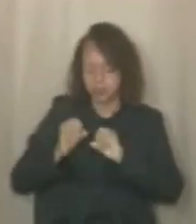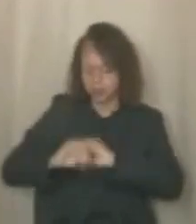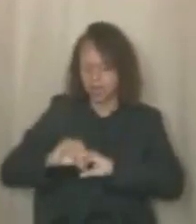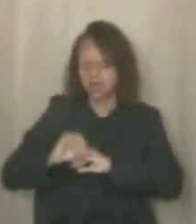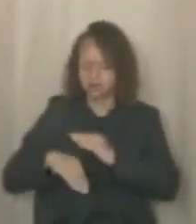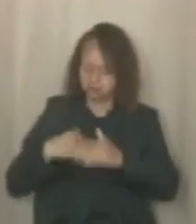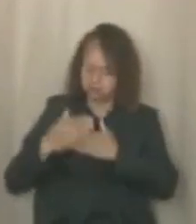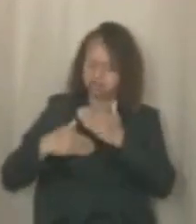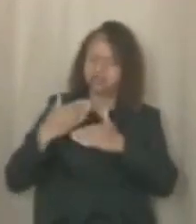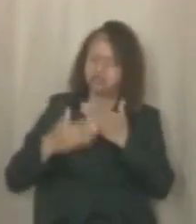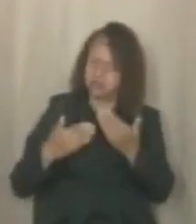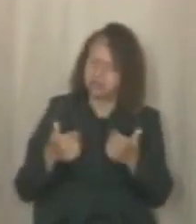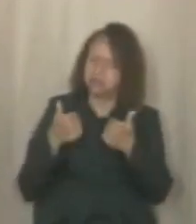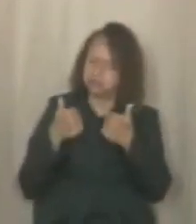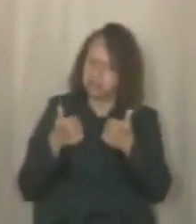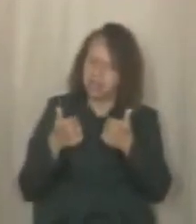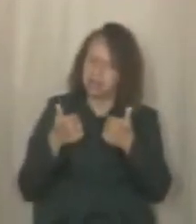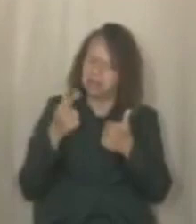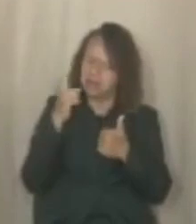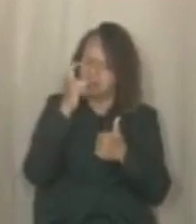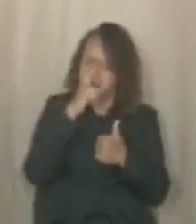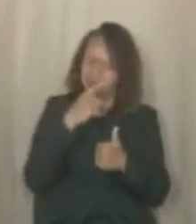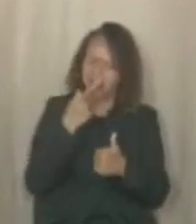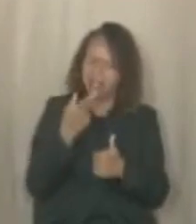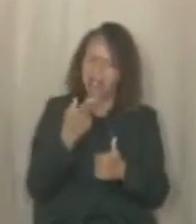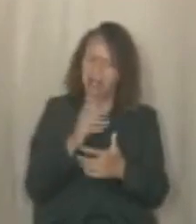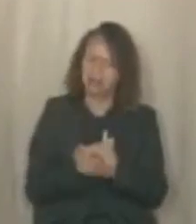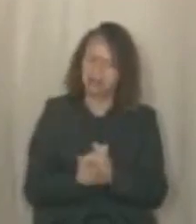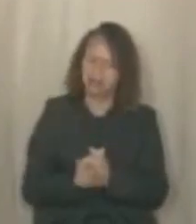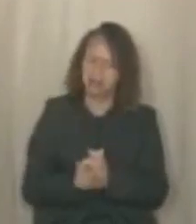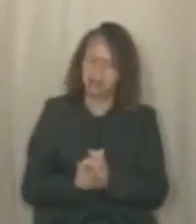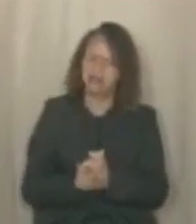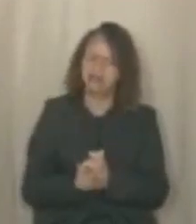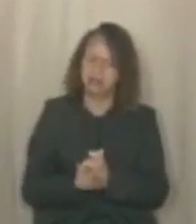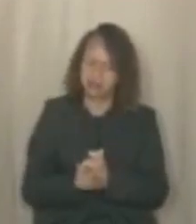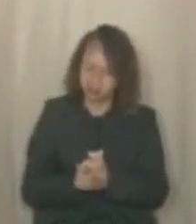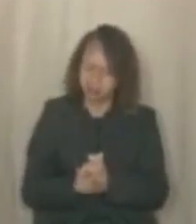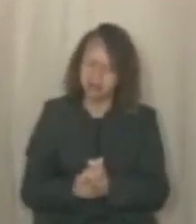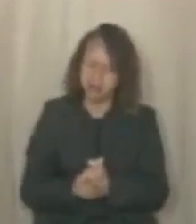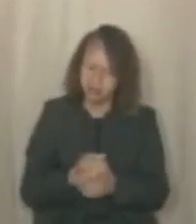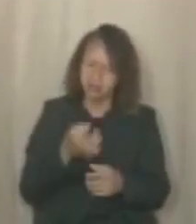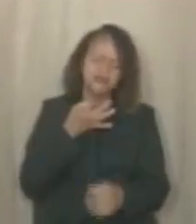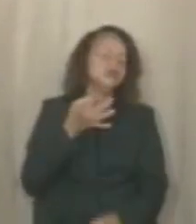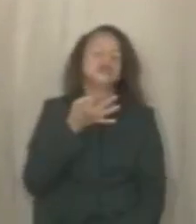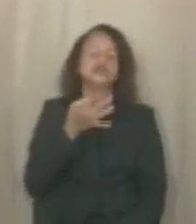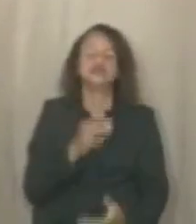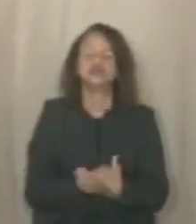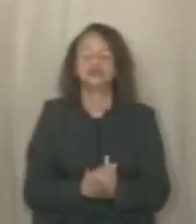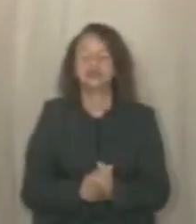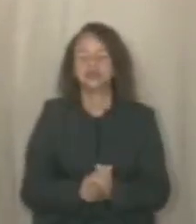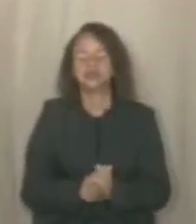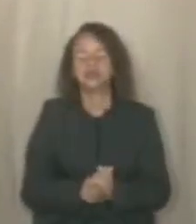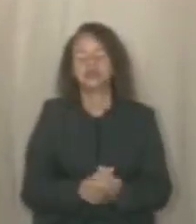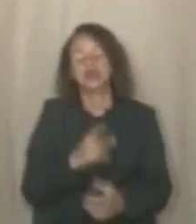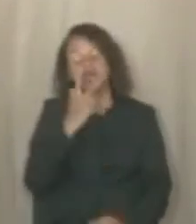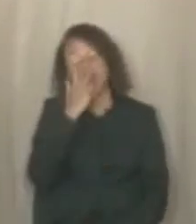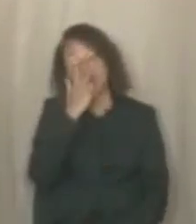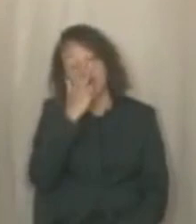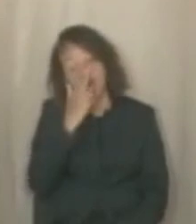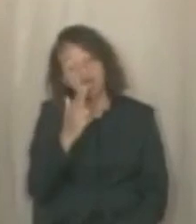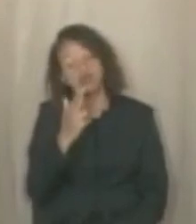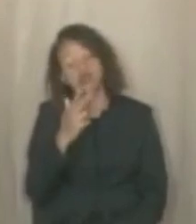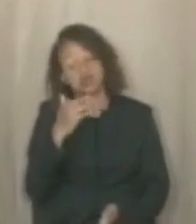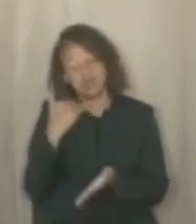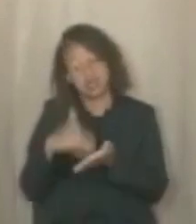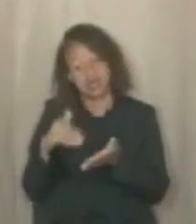tem evoluído e a gente não tem dificuldade nenhuma de Tercer esse comentário eu acho inclusive que